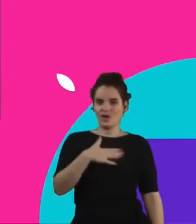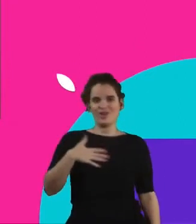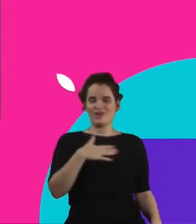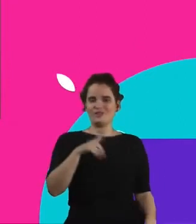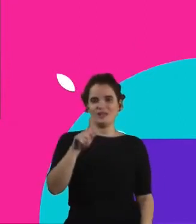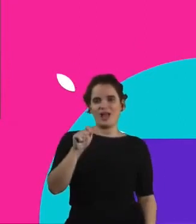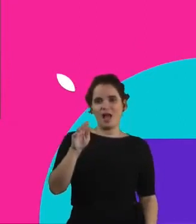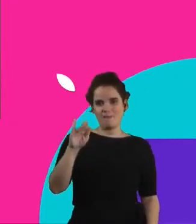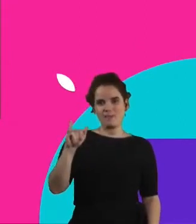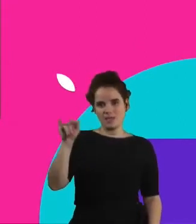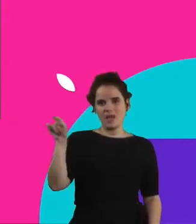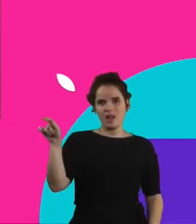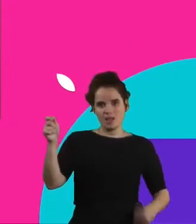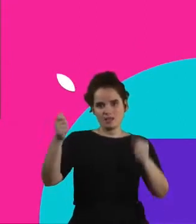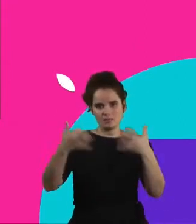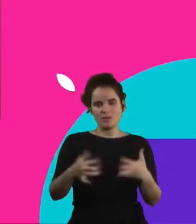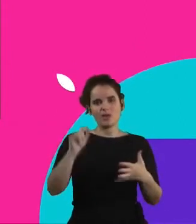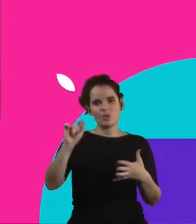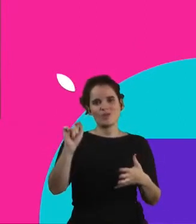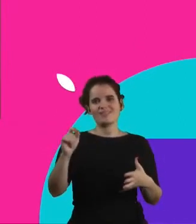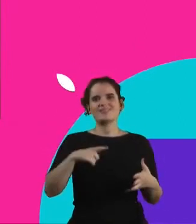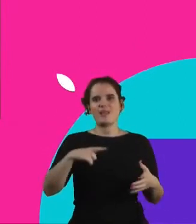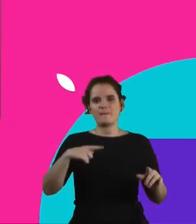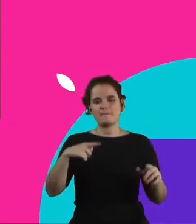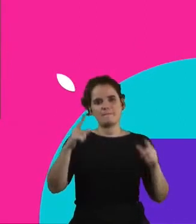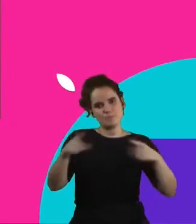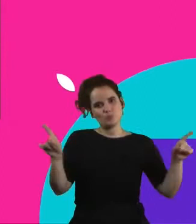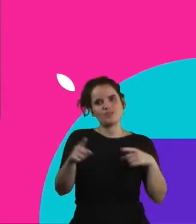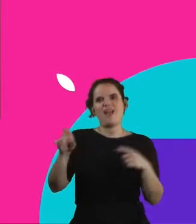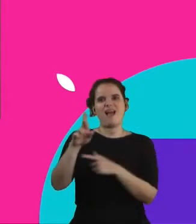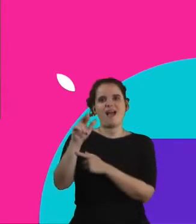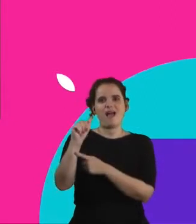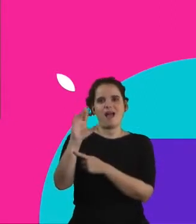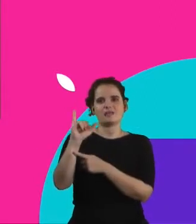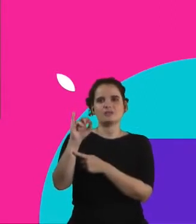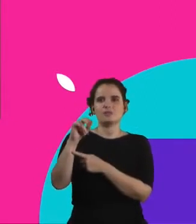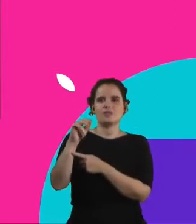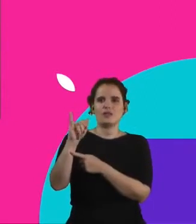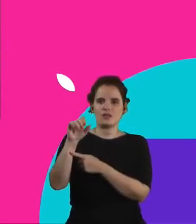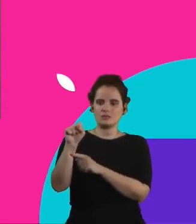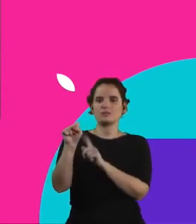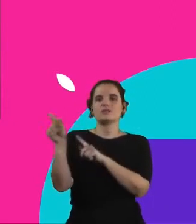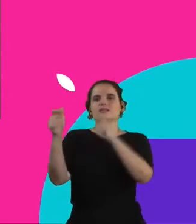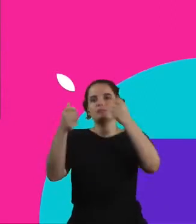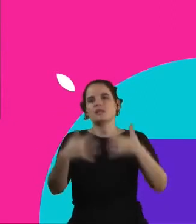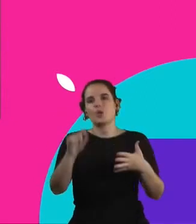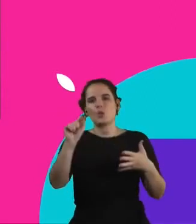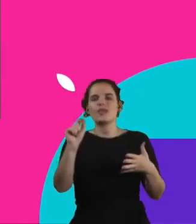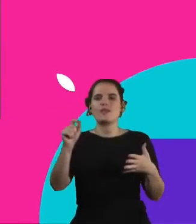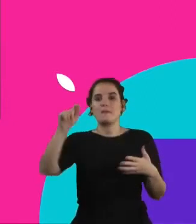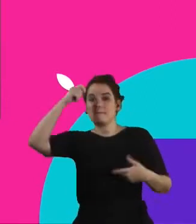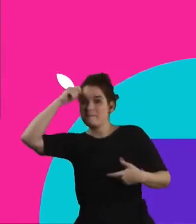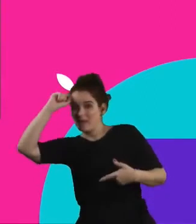ela cita, Racionais no curso dela, falando sobre esse processo de preto e dinheiro